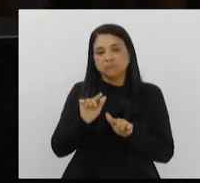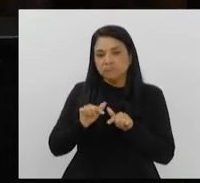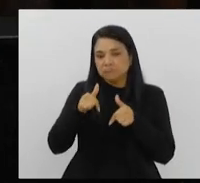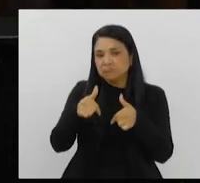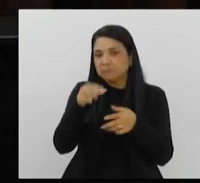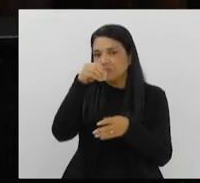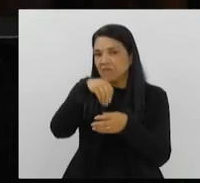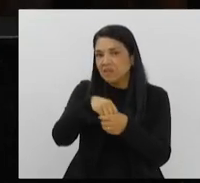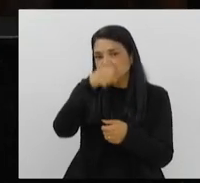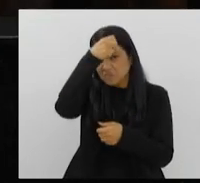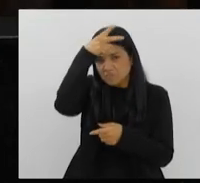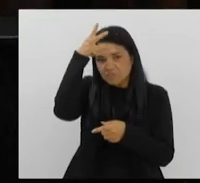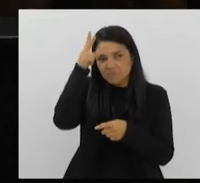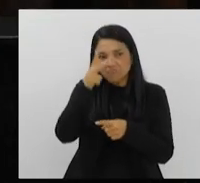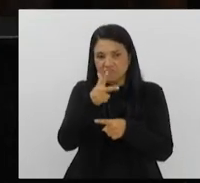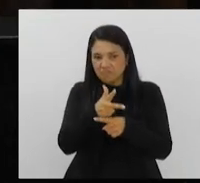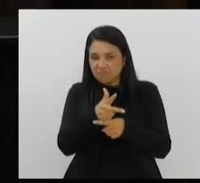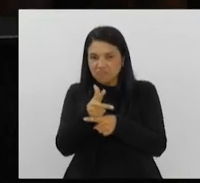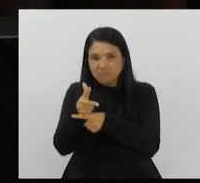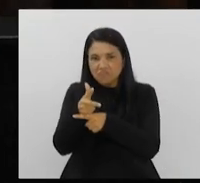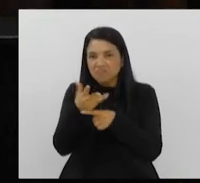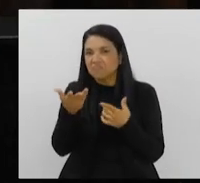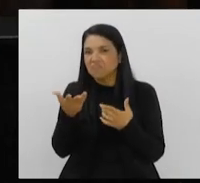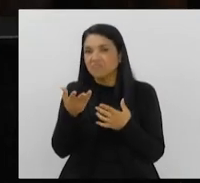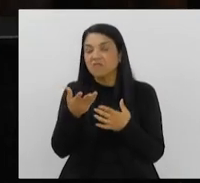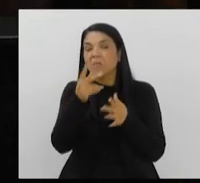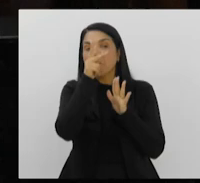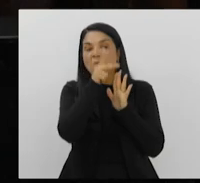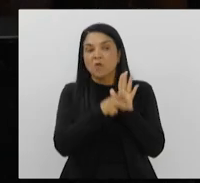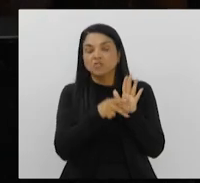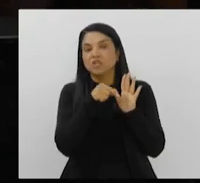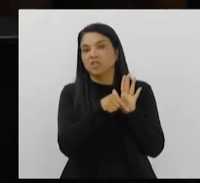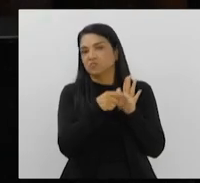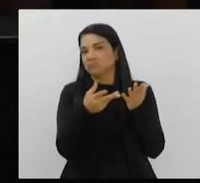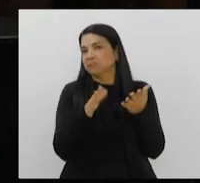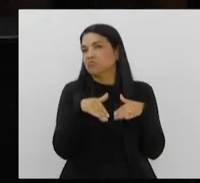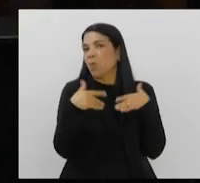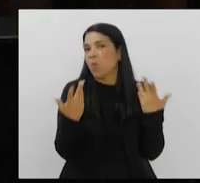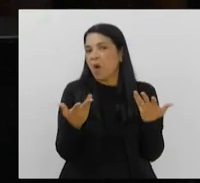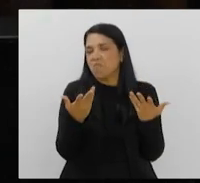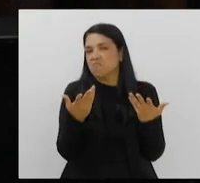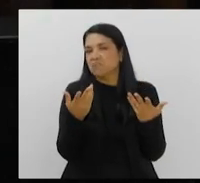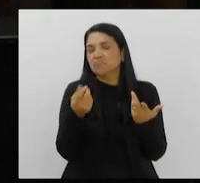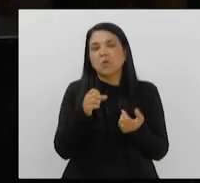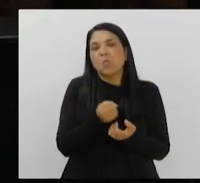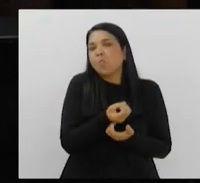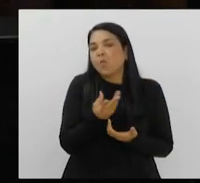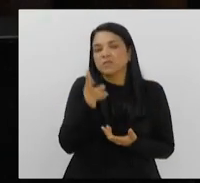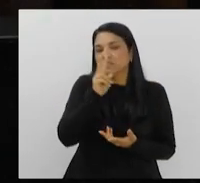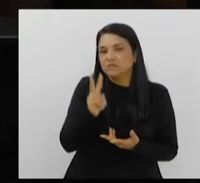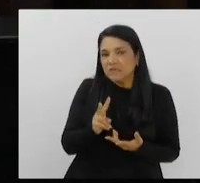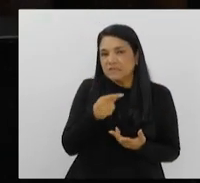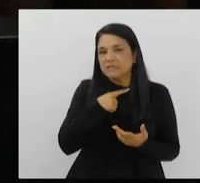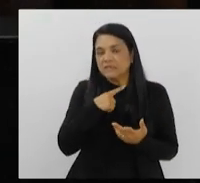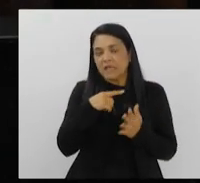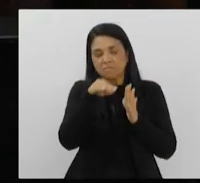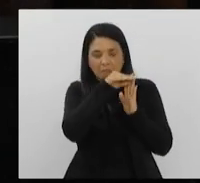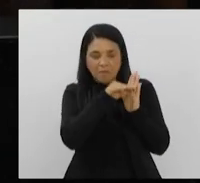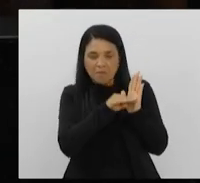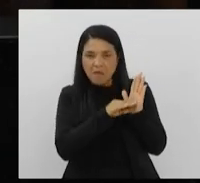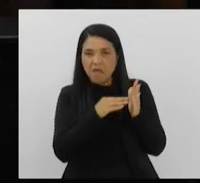exercia e qual o projeto que ele comandava, aonde era, quantas vezes ele foi, se tem lista de